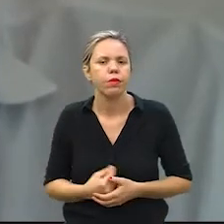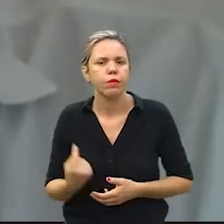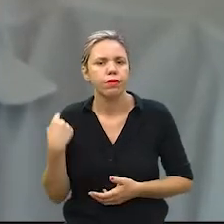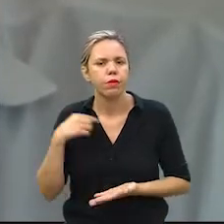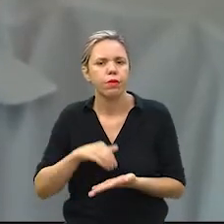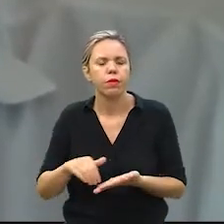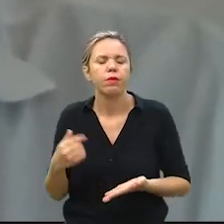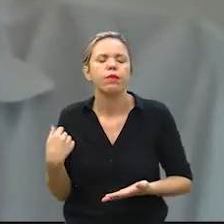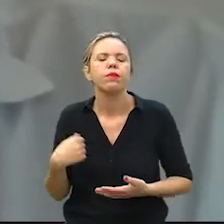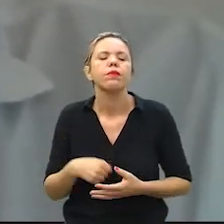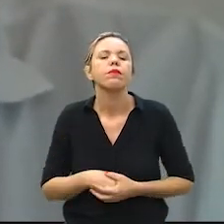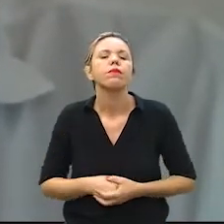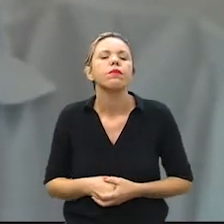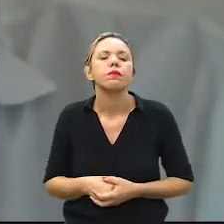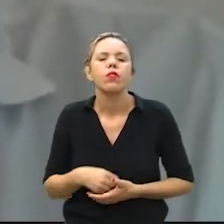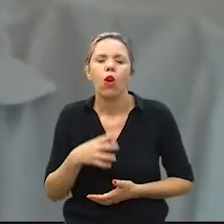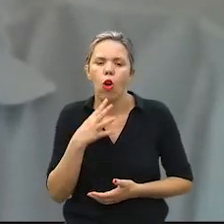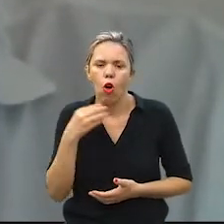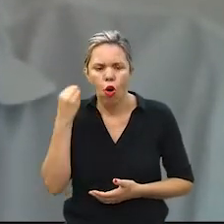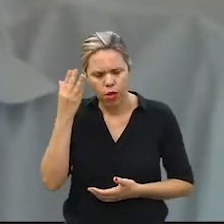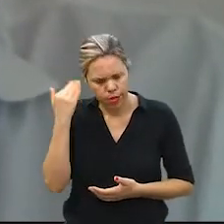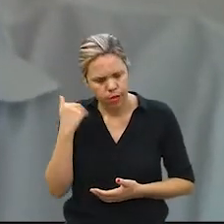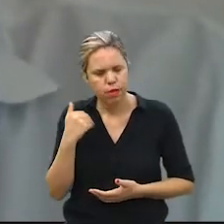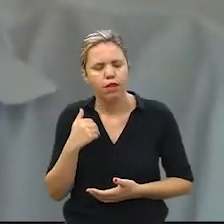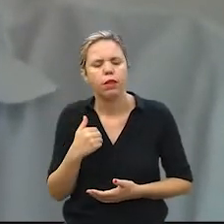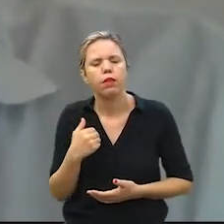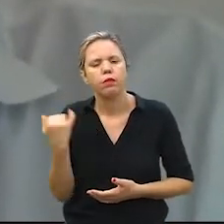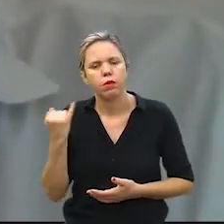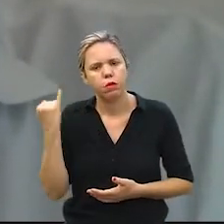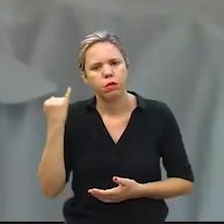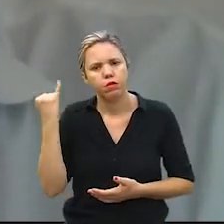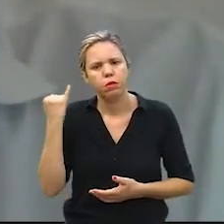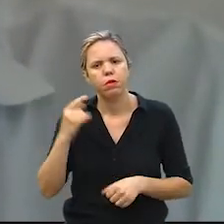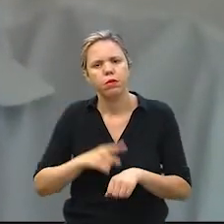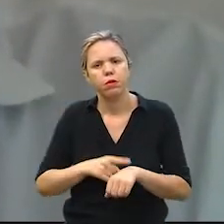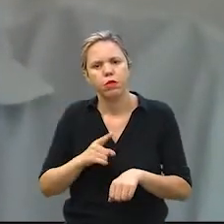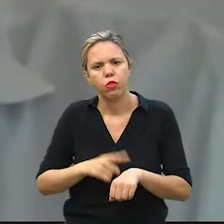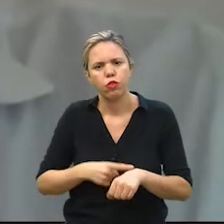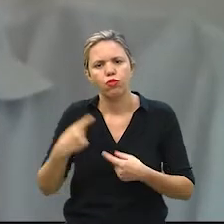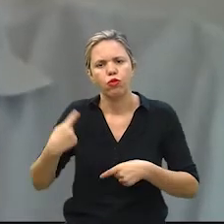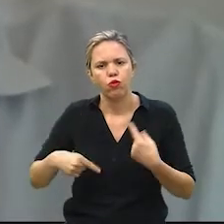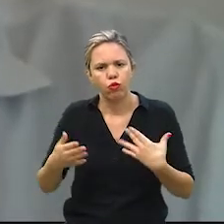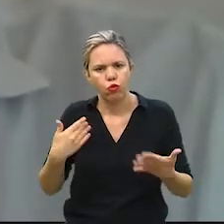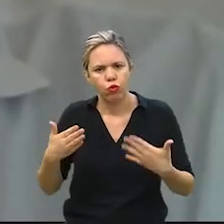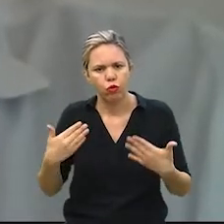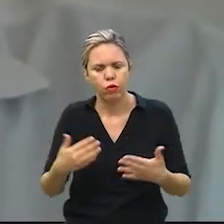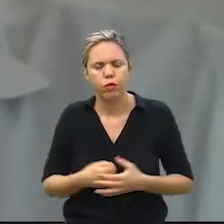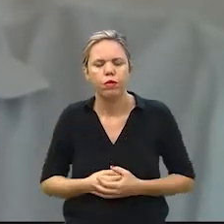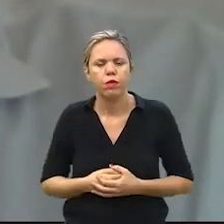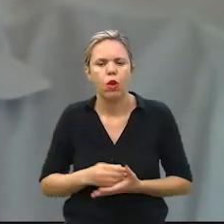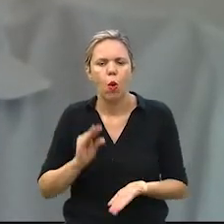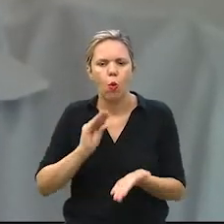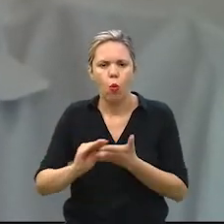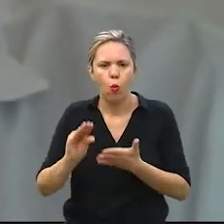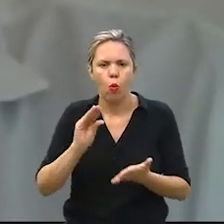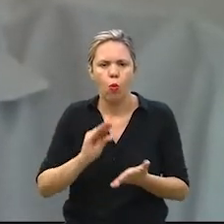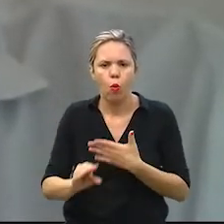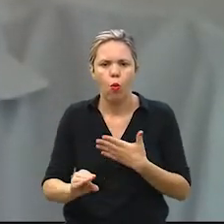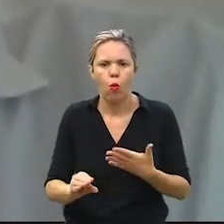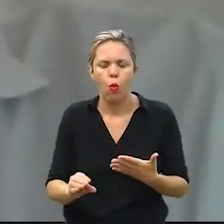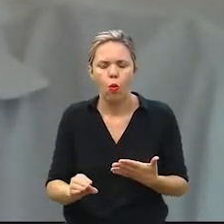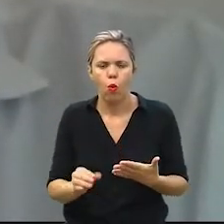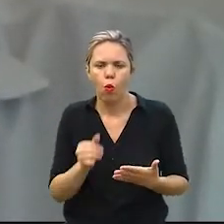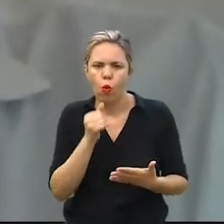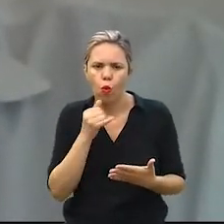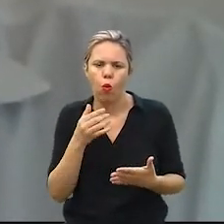nosso secretário, que conhece e sabe muito bem a importância desse momento de discutir os investimentos, da forma que